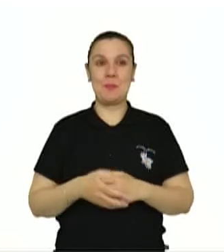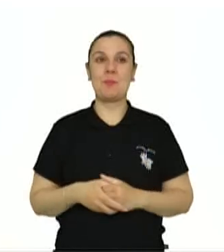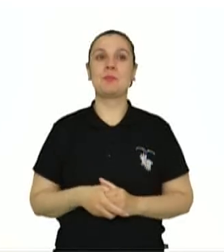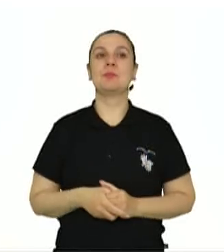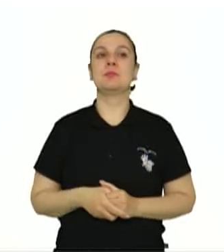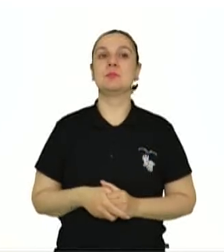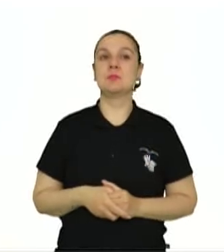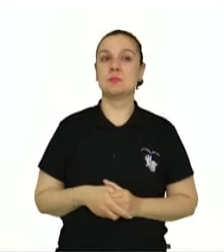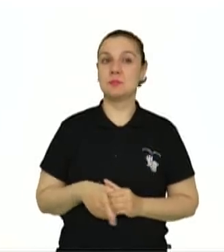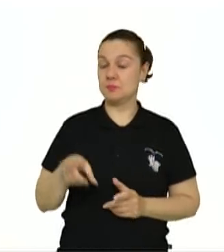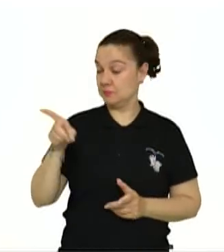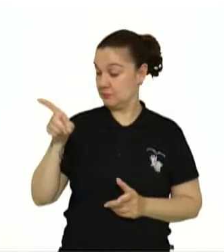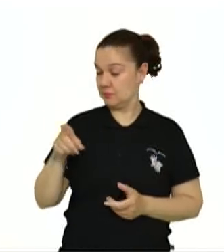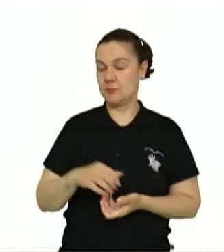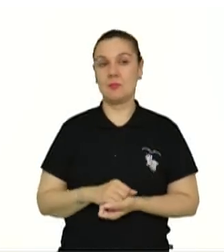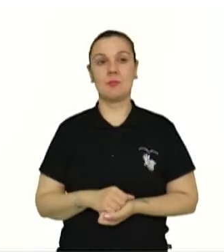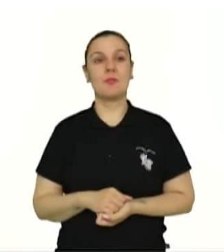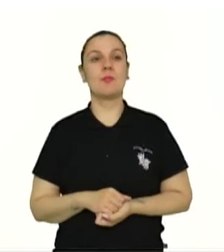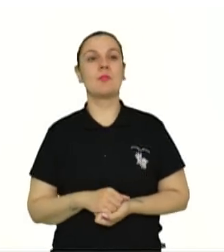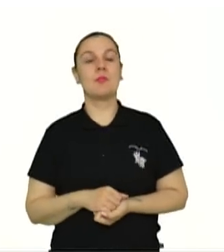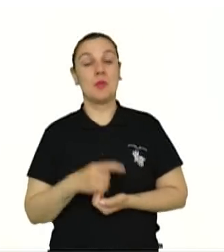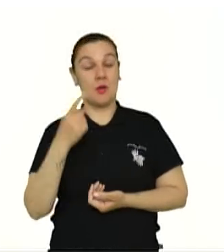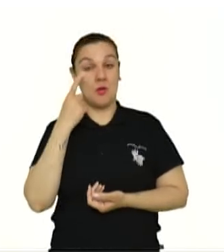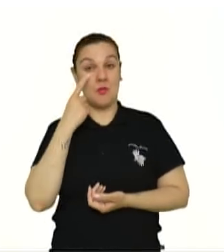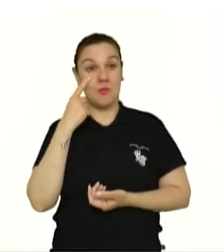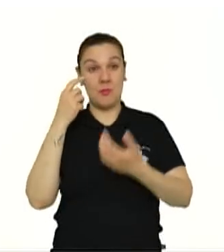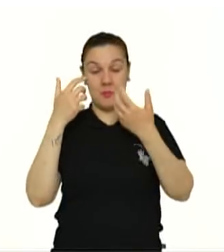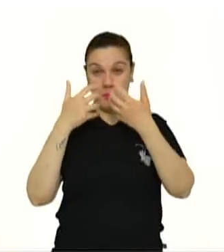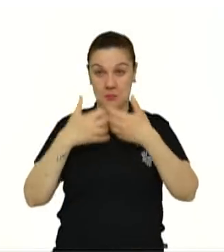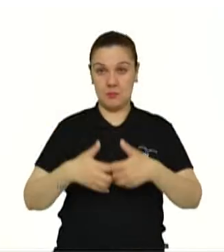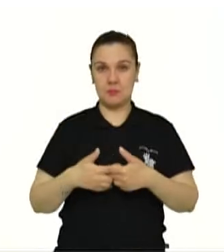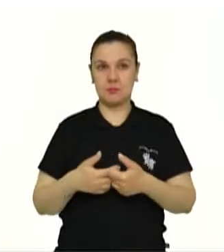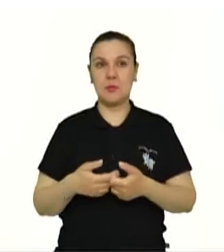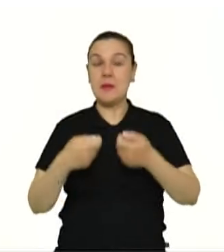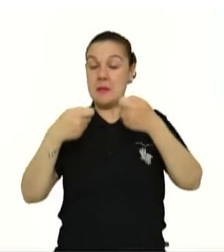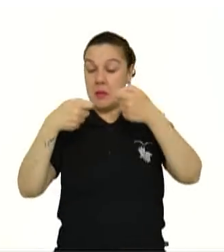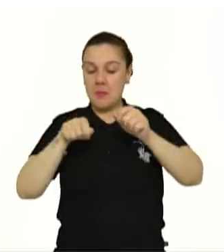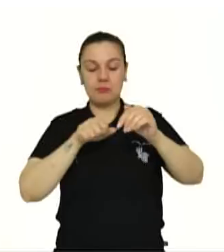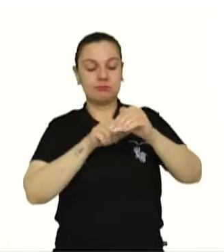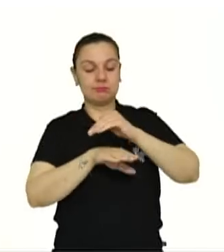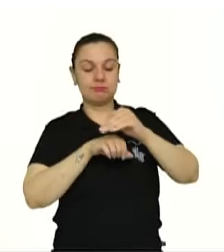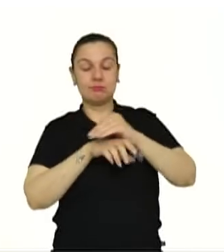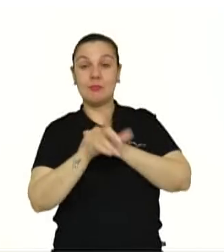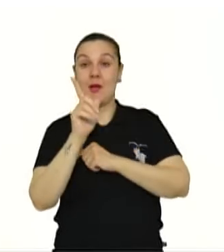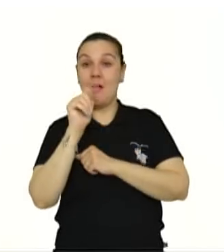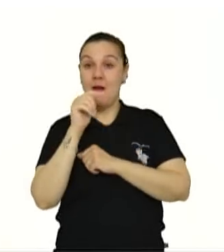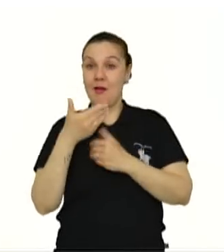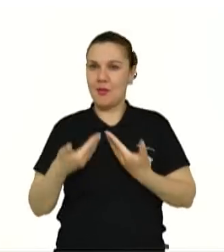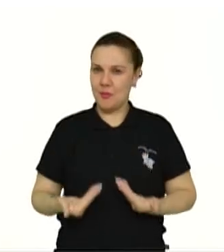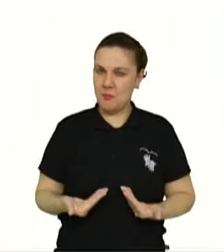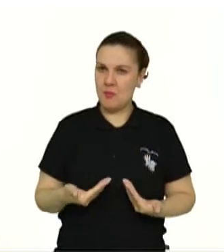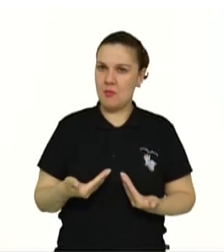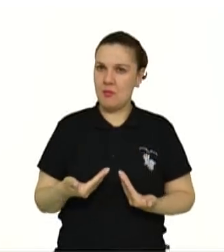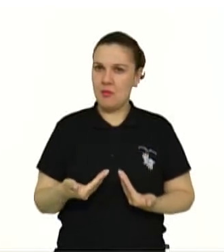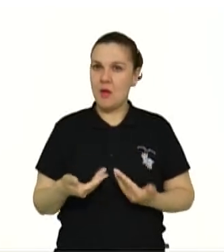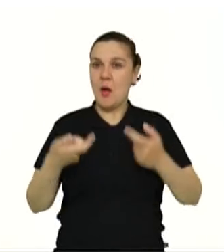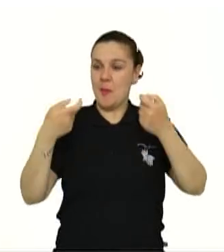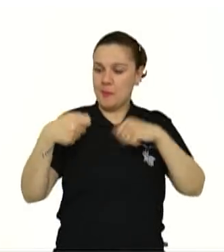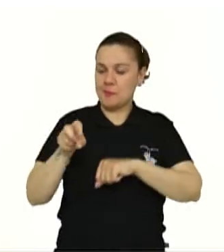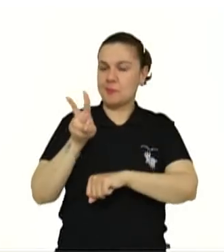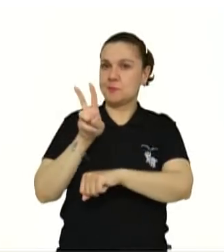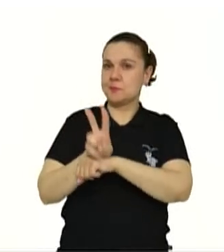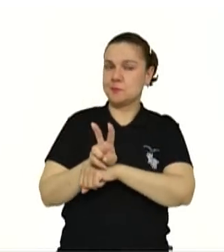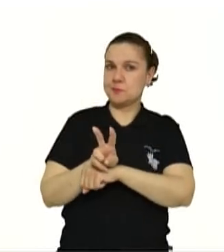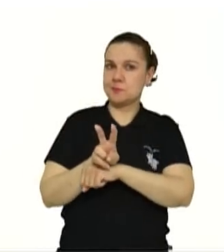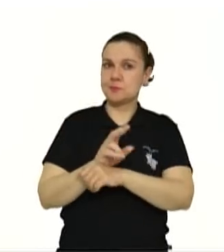tá? Então, aqui, pensando aqui, precisamos estocar água, precisamos